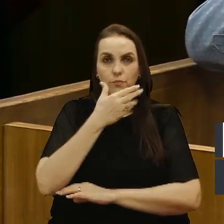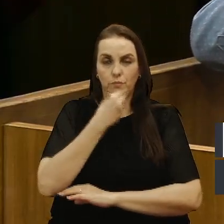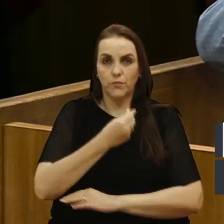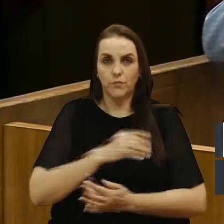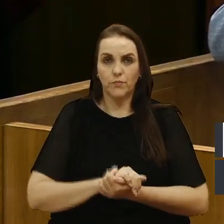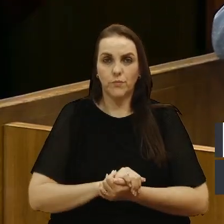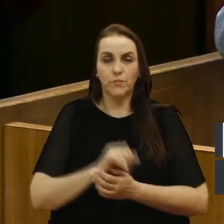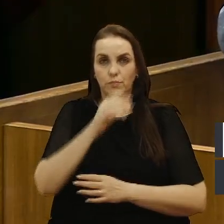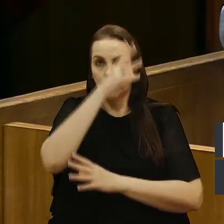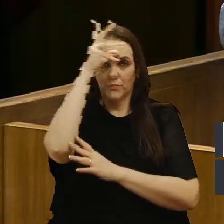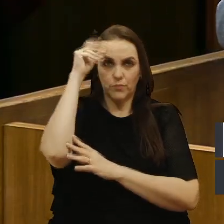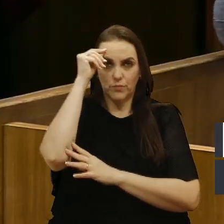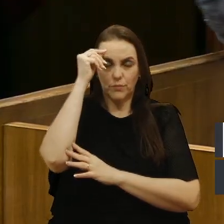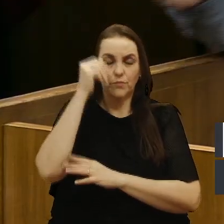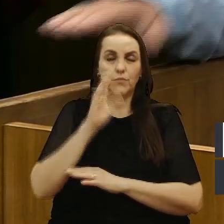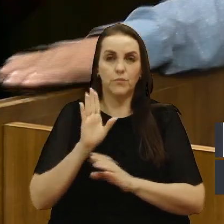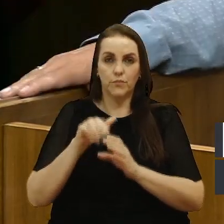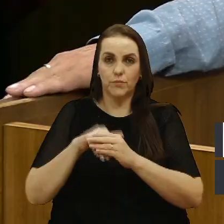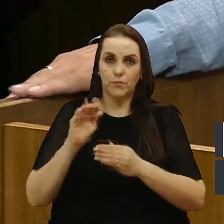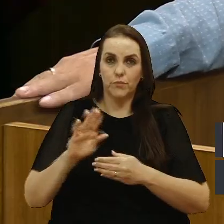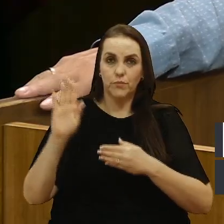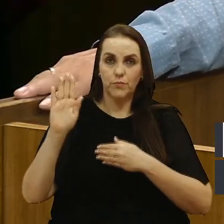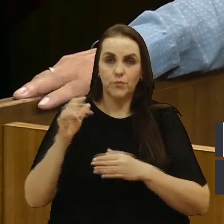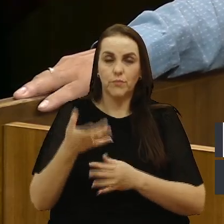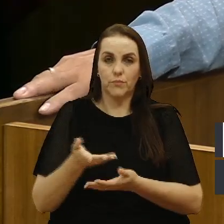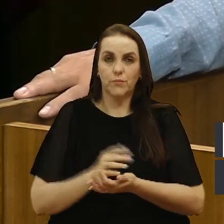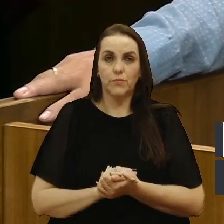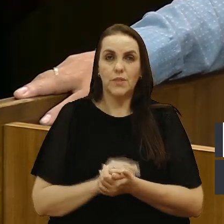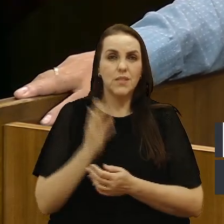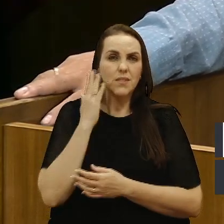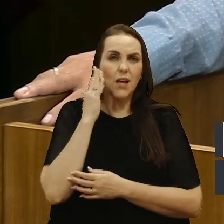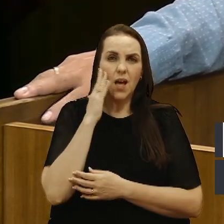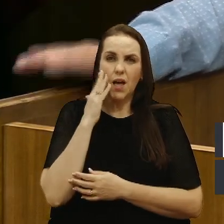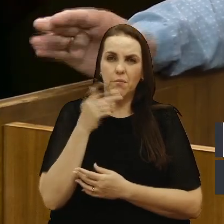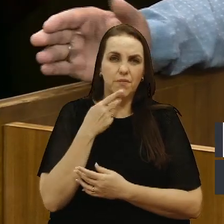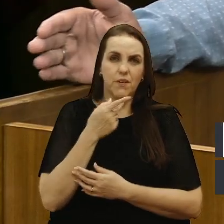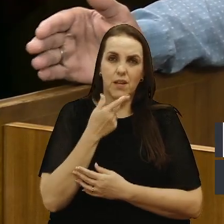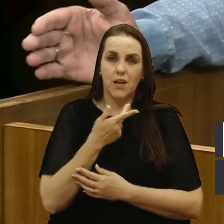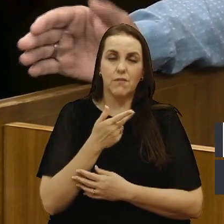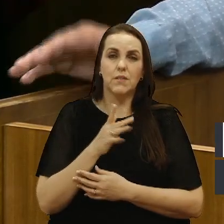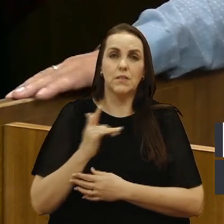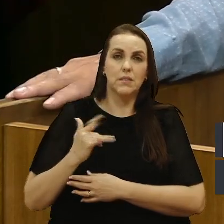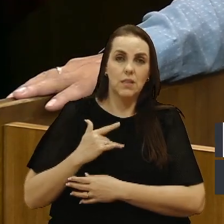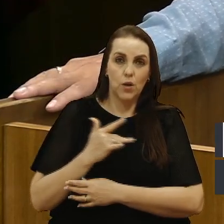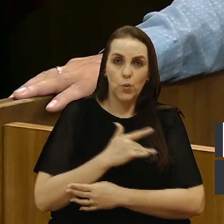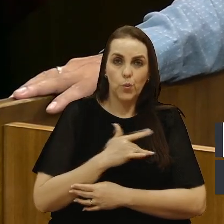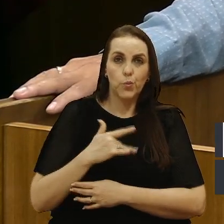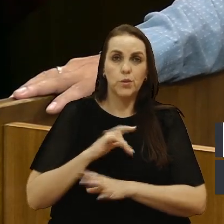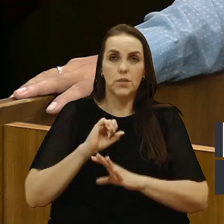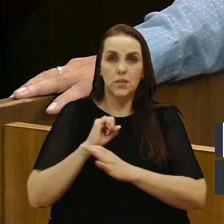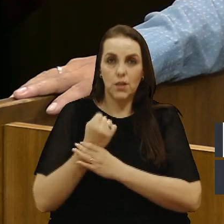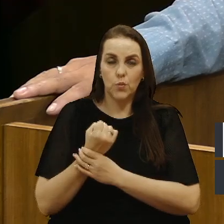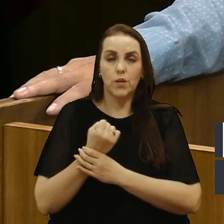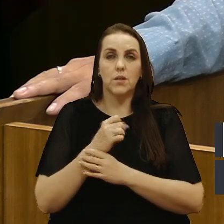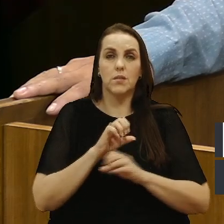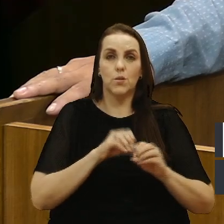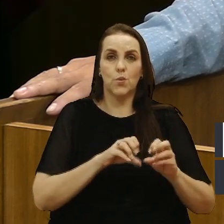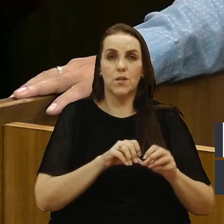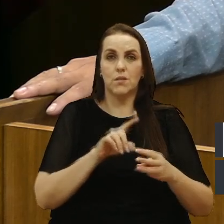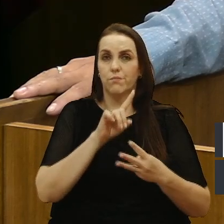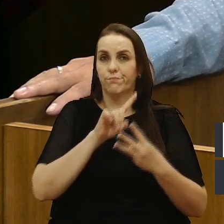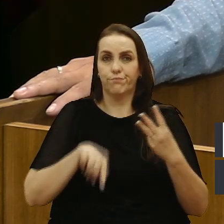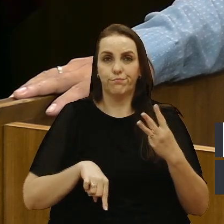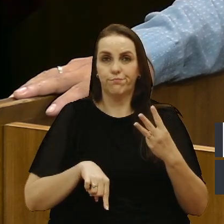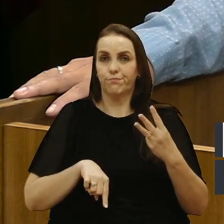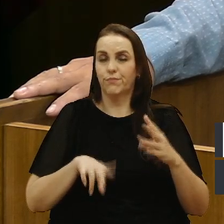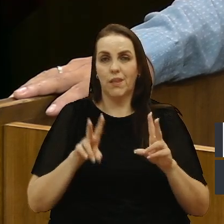senhor prefeito se candidatou, a gente sabe que falavam muito em saúde, segurança e educação. Esse é um tema que